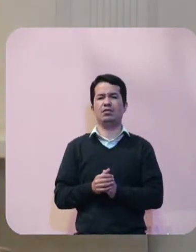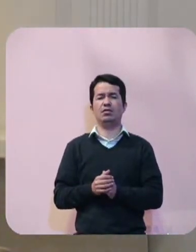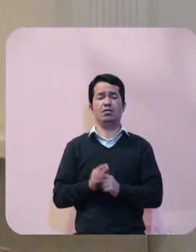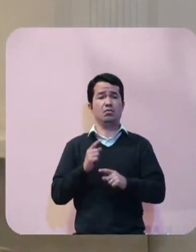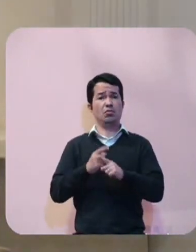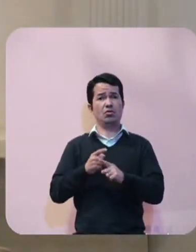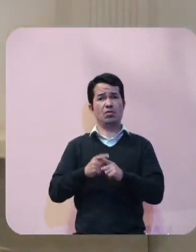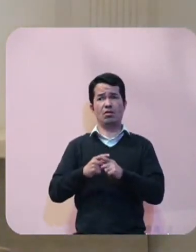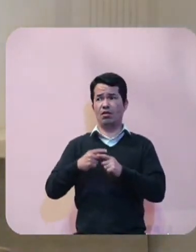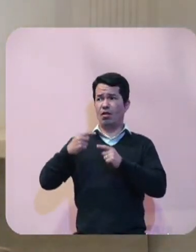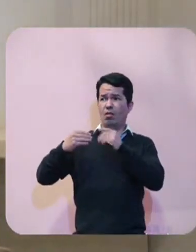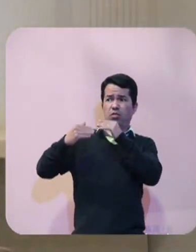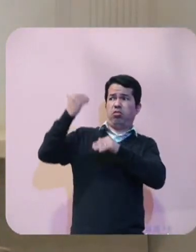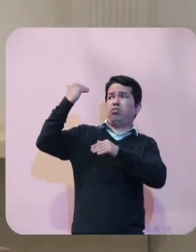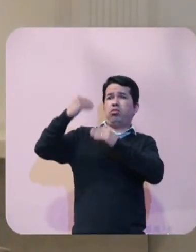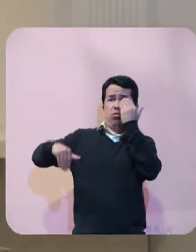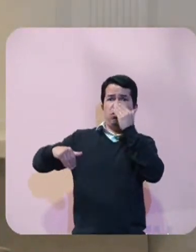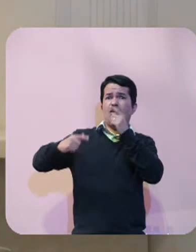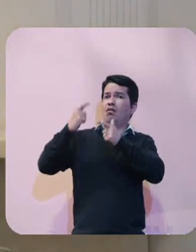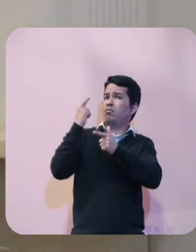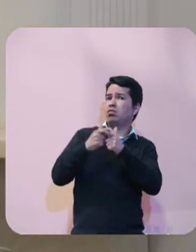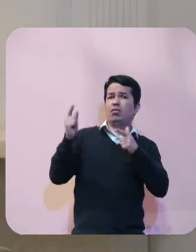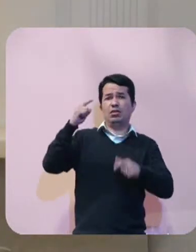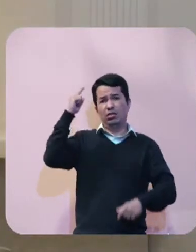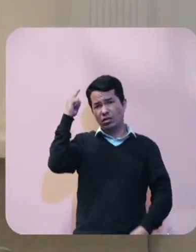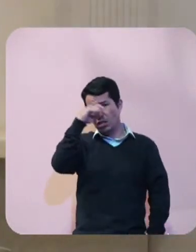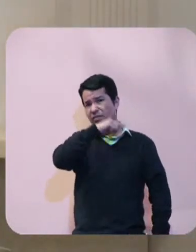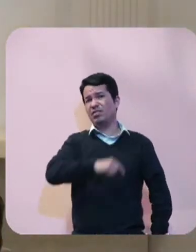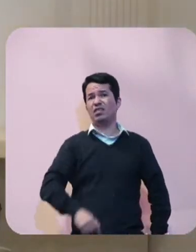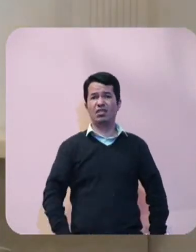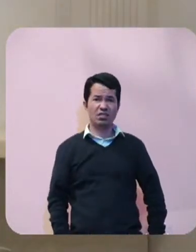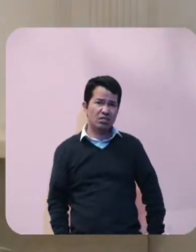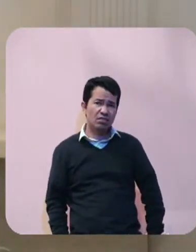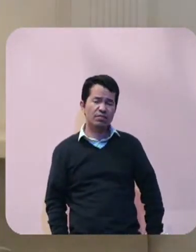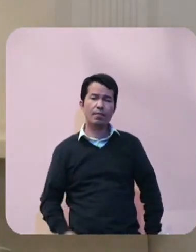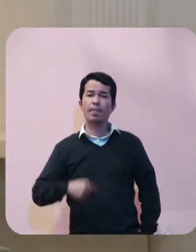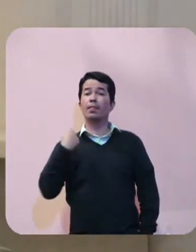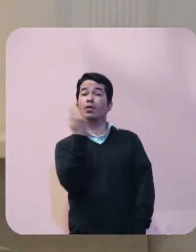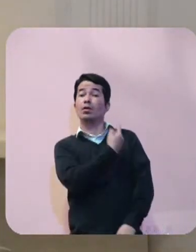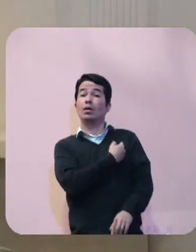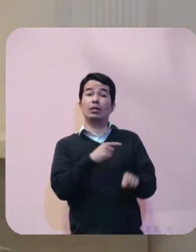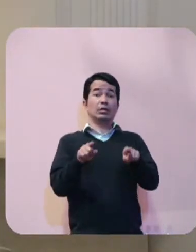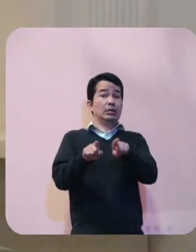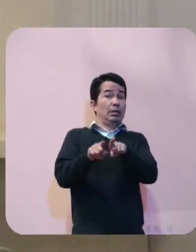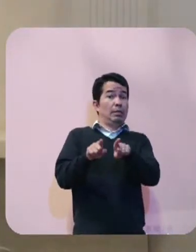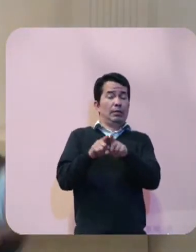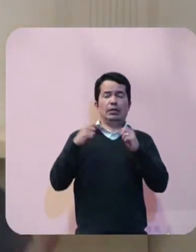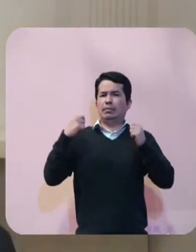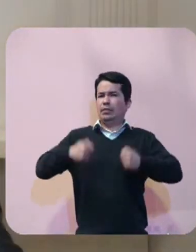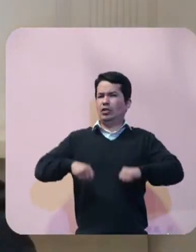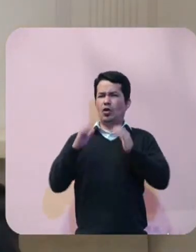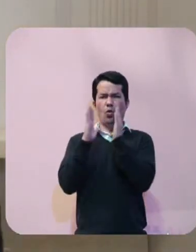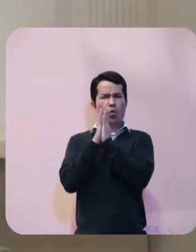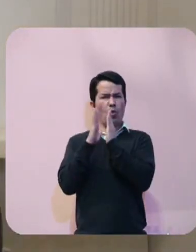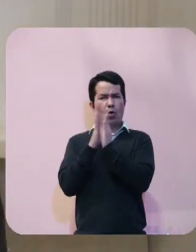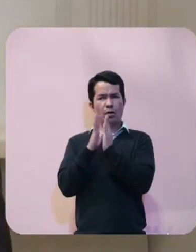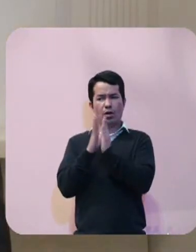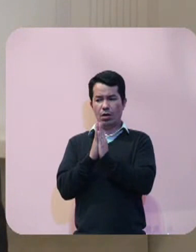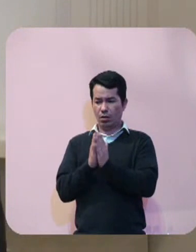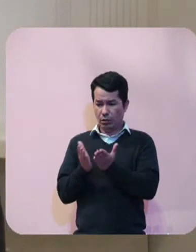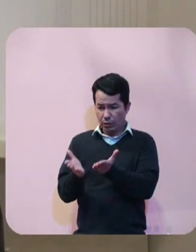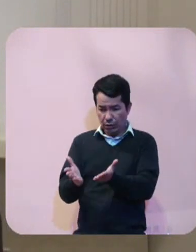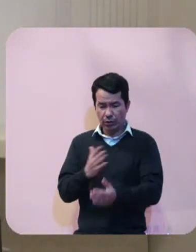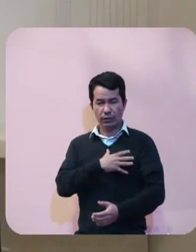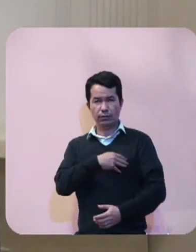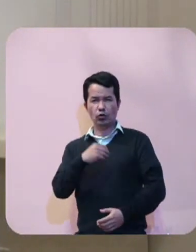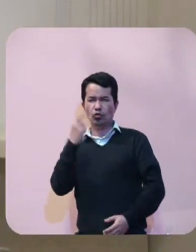para a esquerda. A gente tem que orar pela descoberta do sentido e propósito de vida no